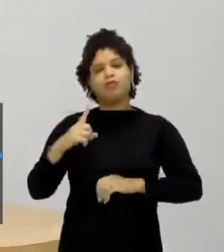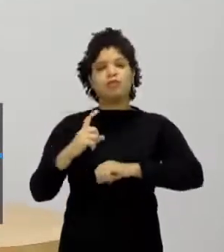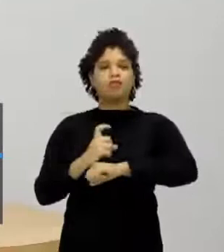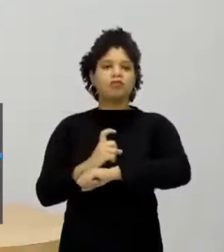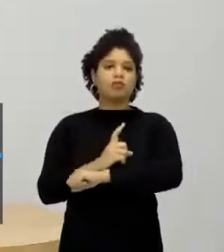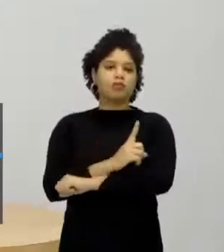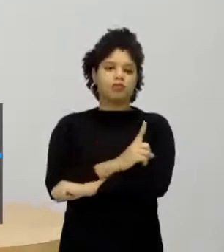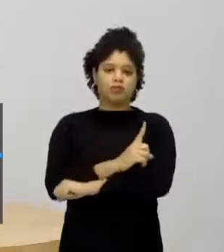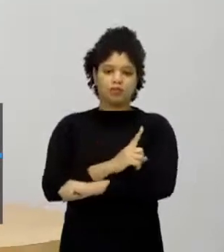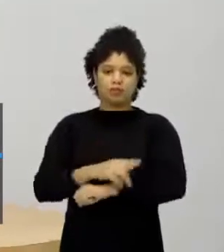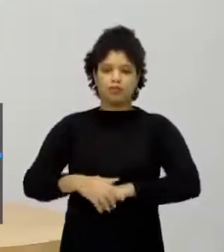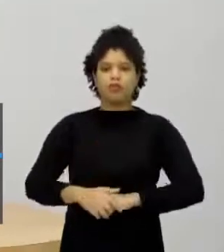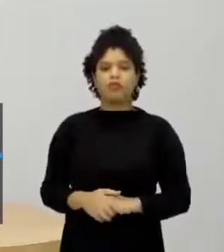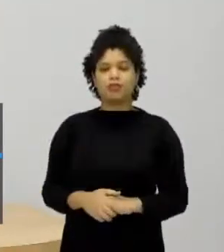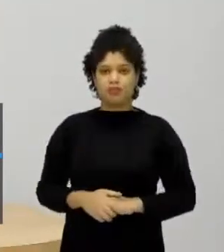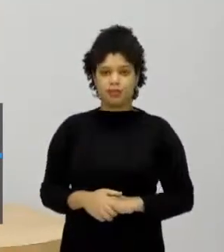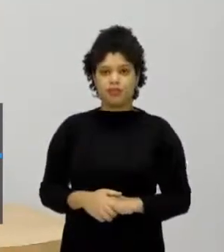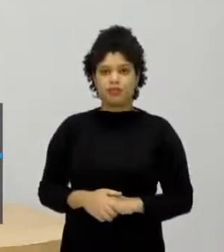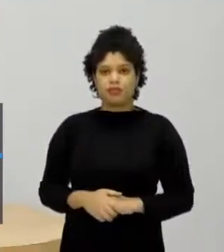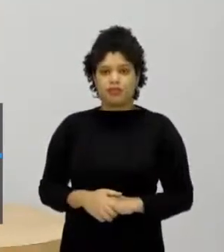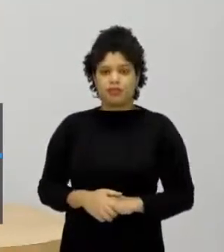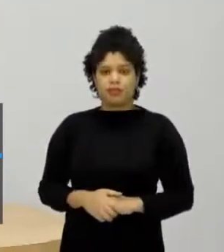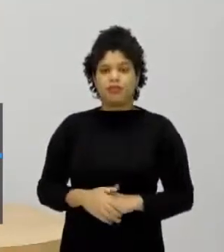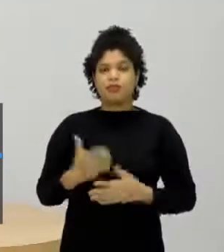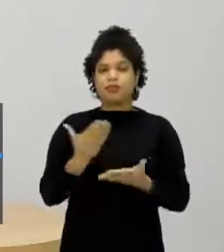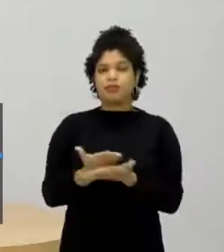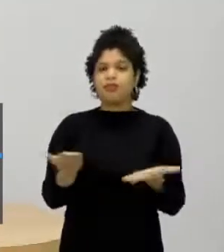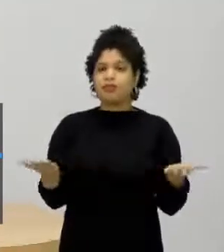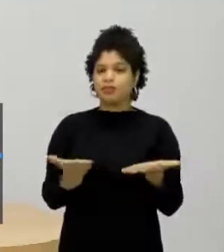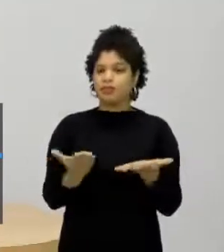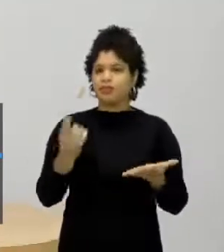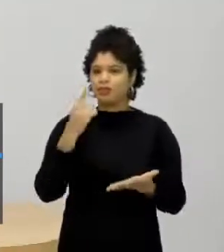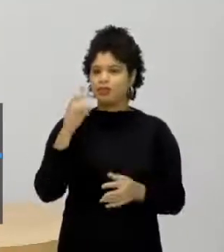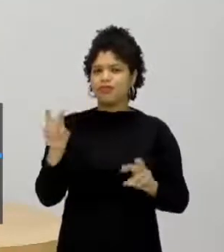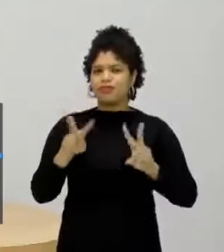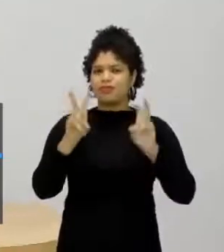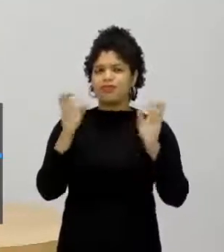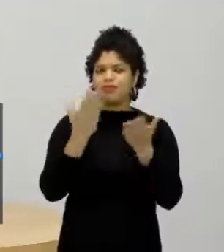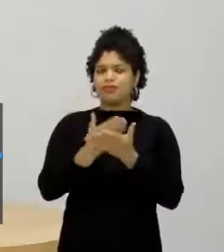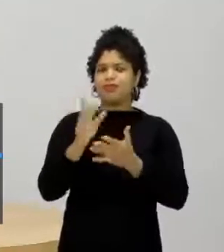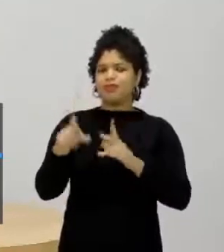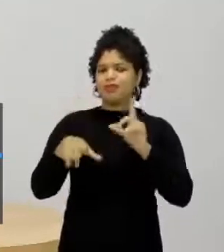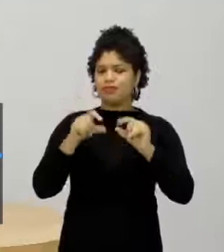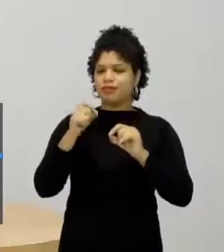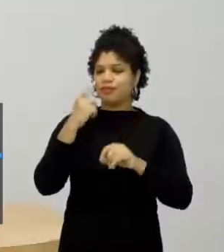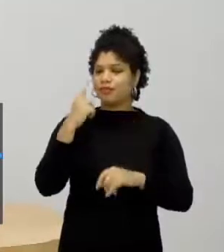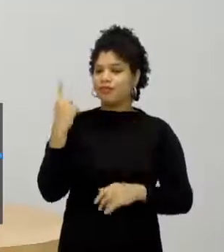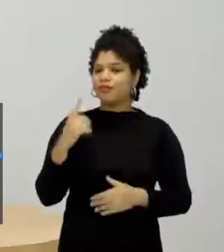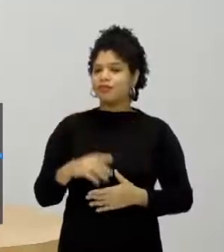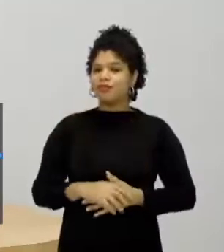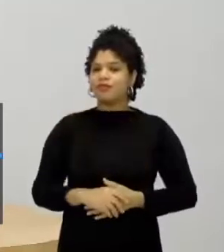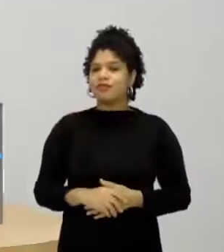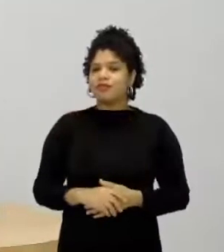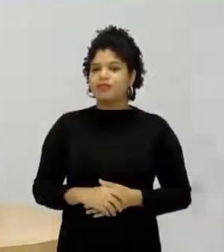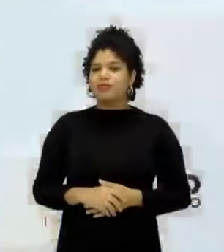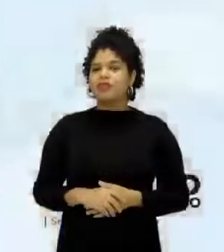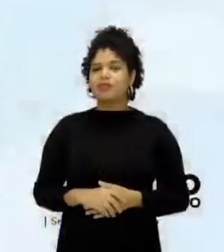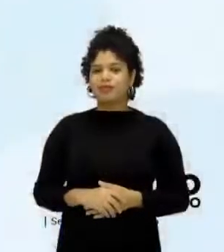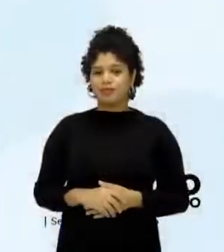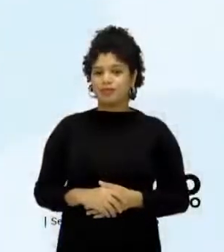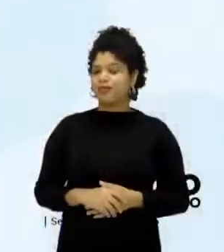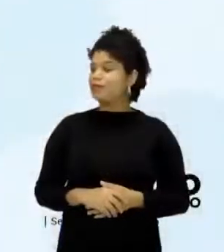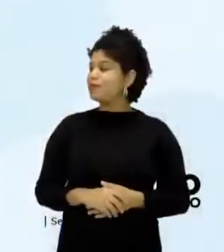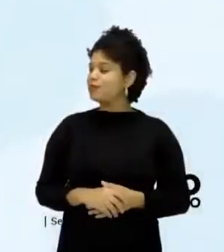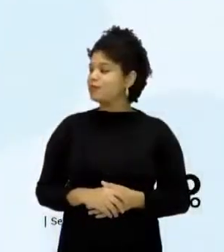de Darwin. E aí na aula de hoje então para vocês, o título da nossa aula é esse que está aí na tela para vocês, que